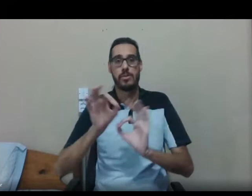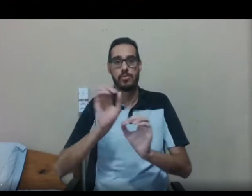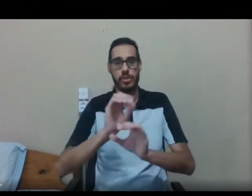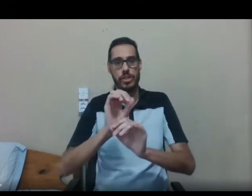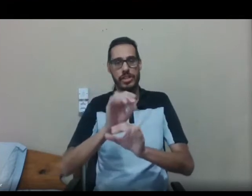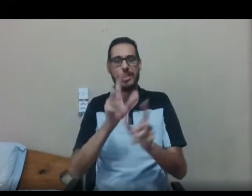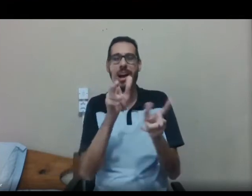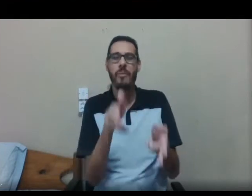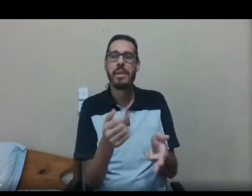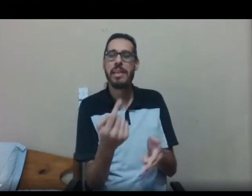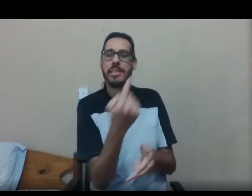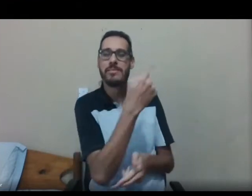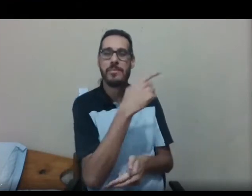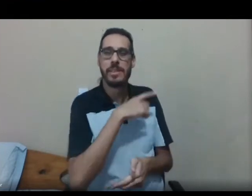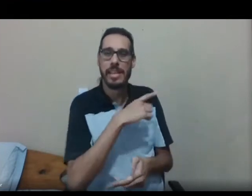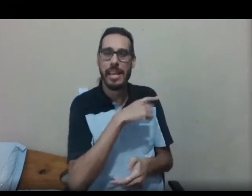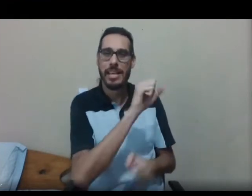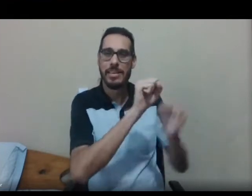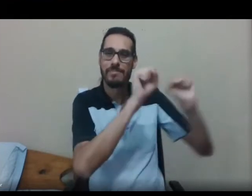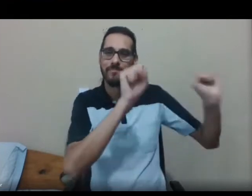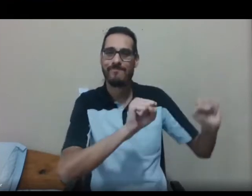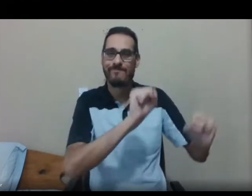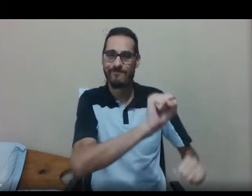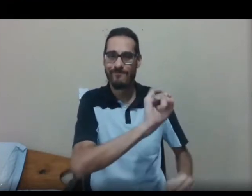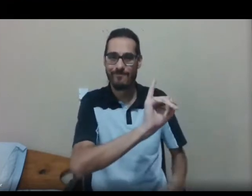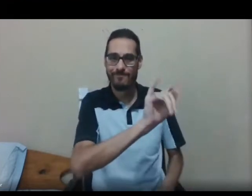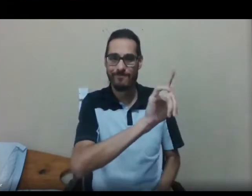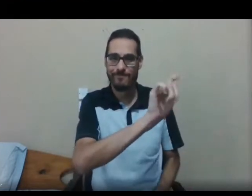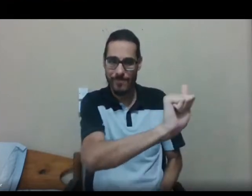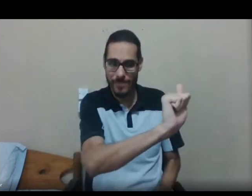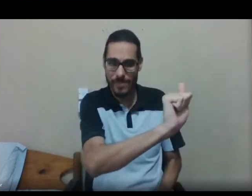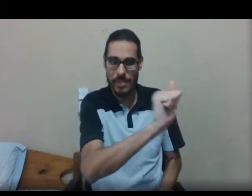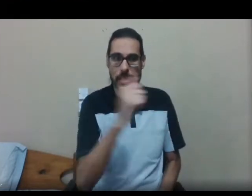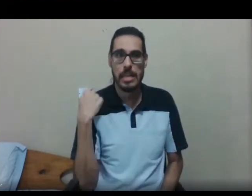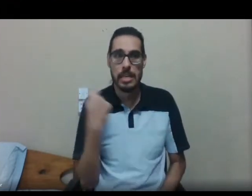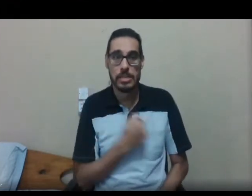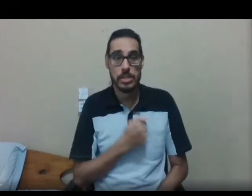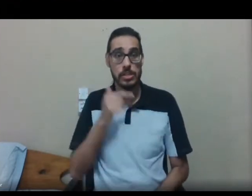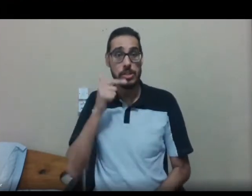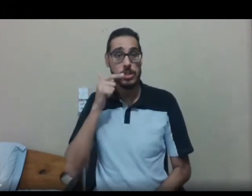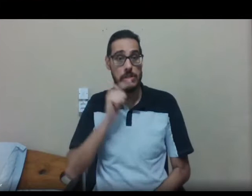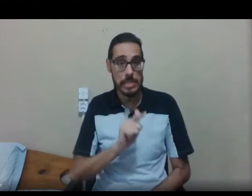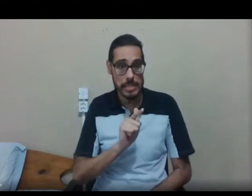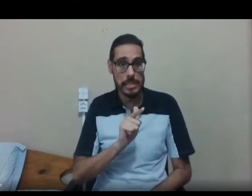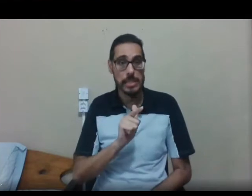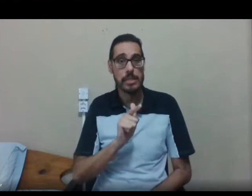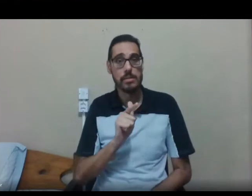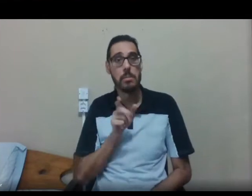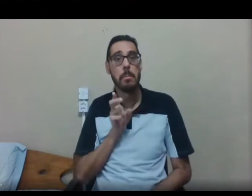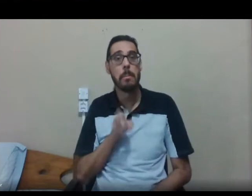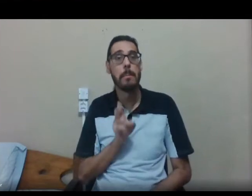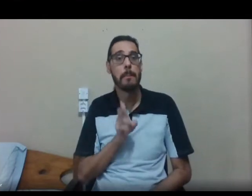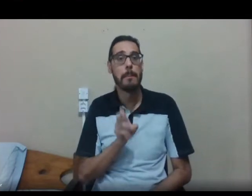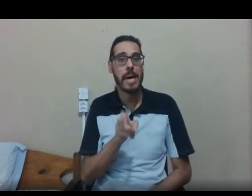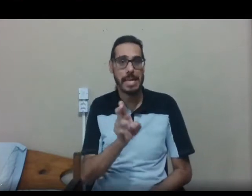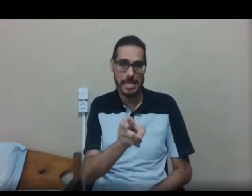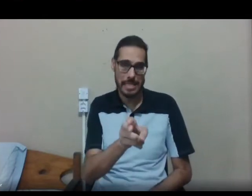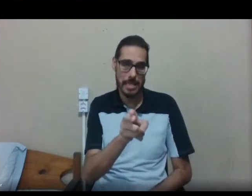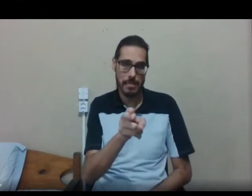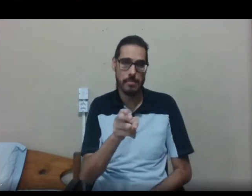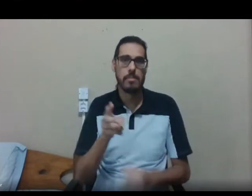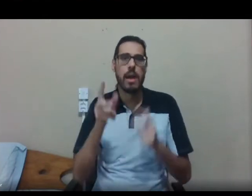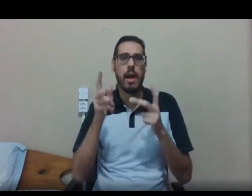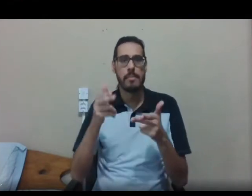preenchê-lo. Claro que agora ele exige adaptações, né, estratégias que se utilizava no